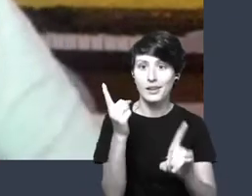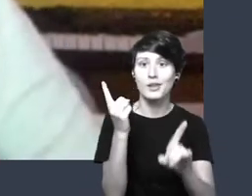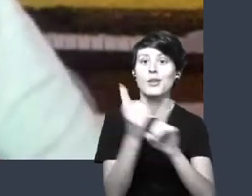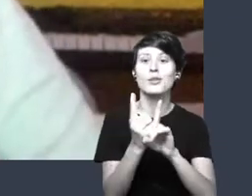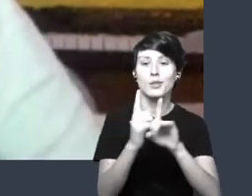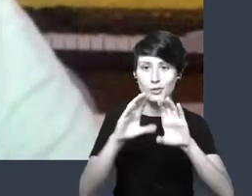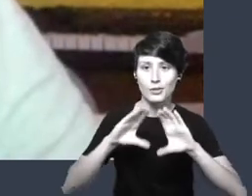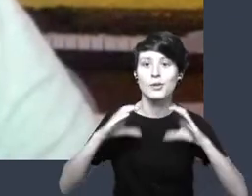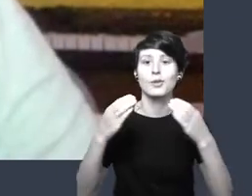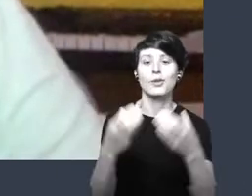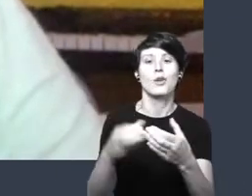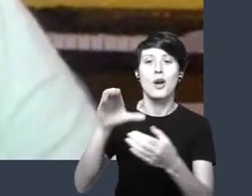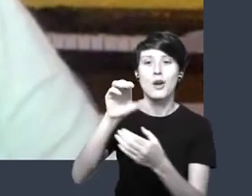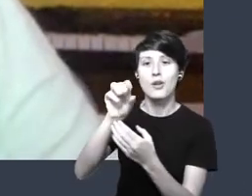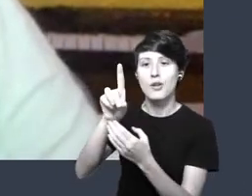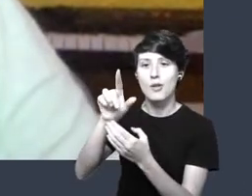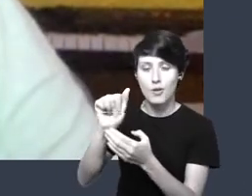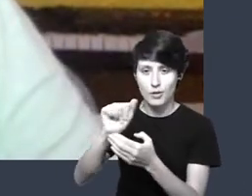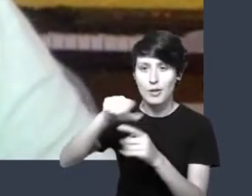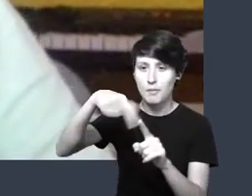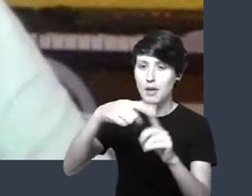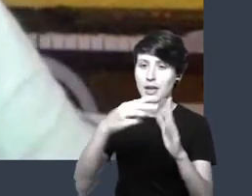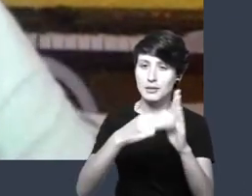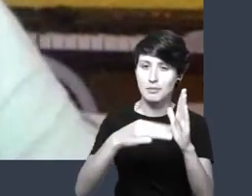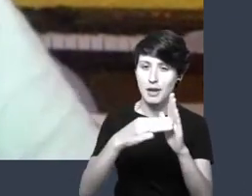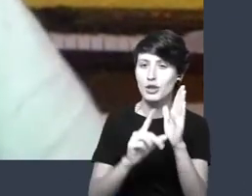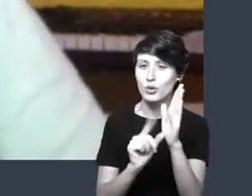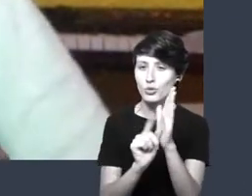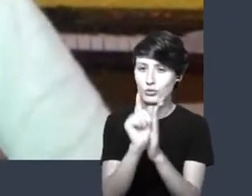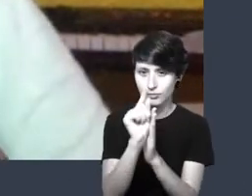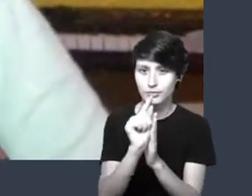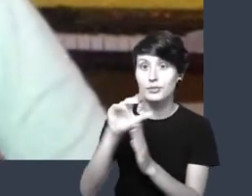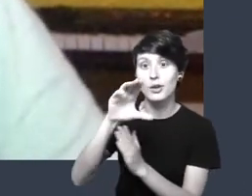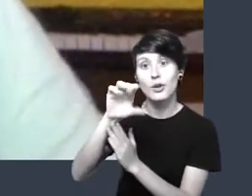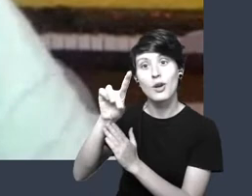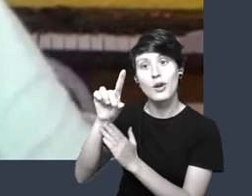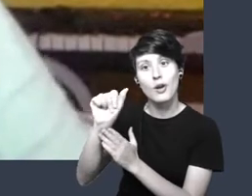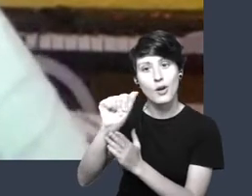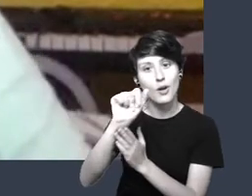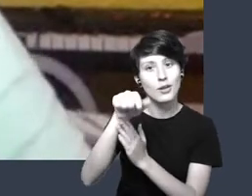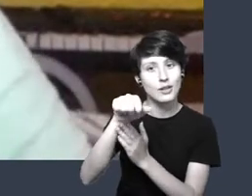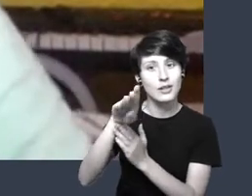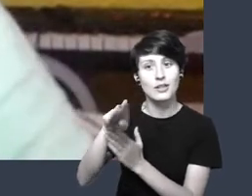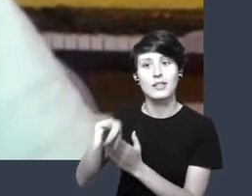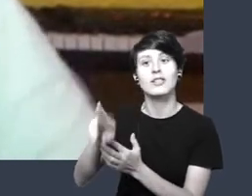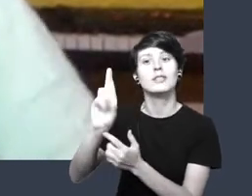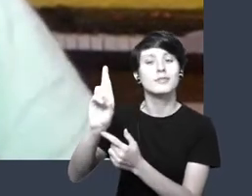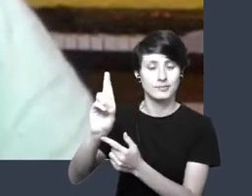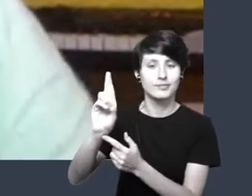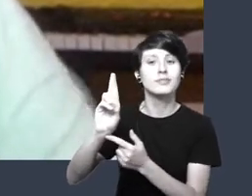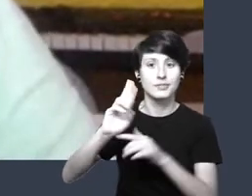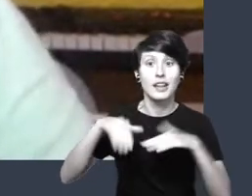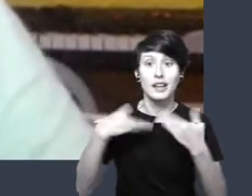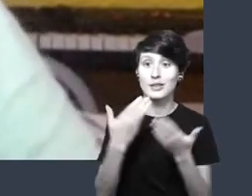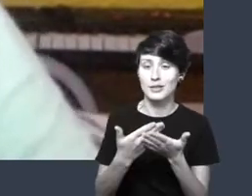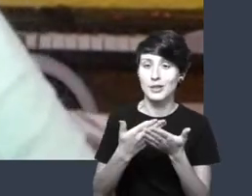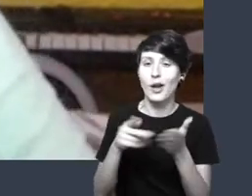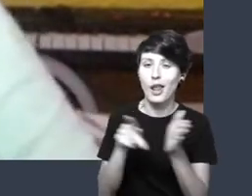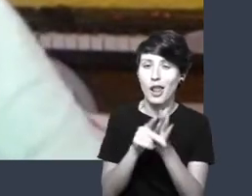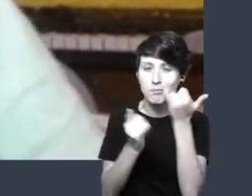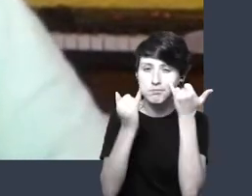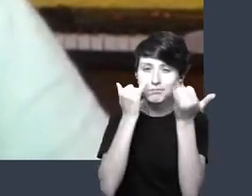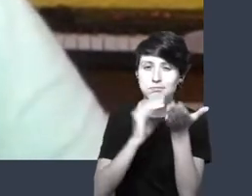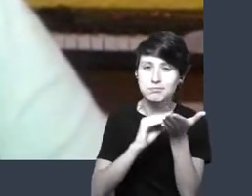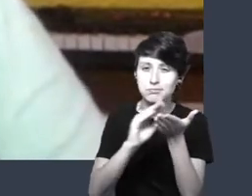Jornalismo de Dados e Métodos Digitais, o CODA-BR. Evento organizado pela Escola de Dados, um programa da